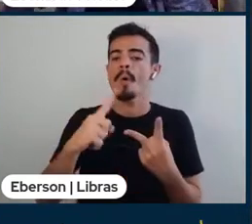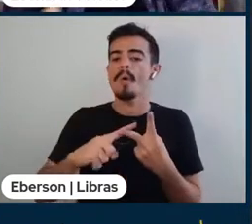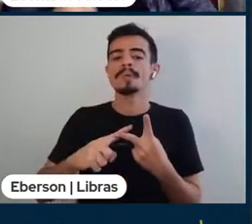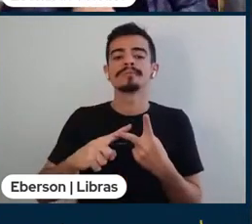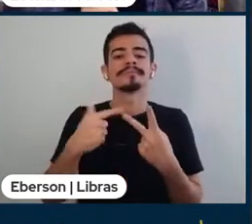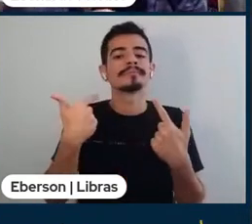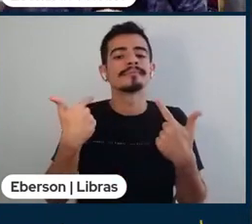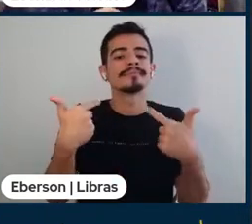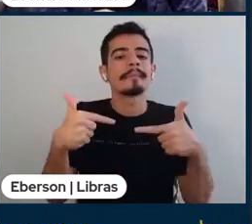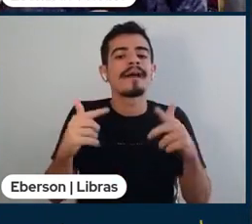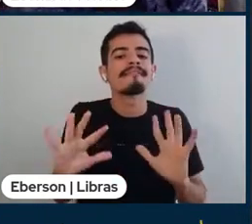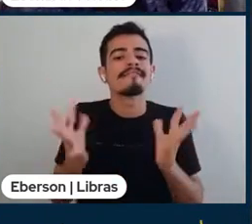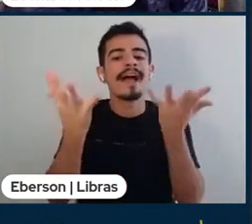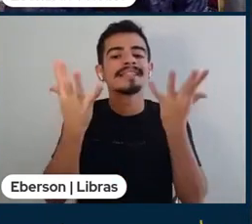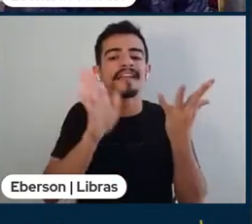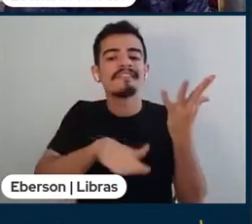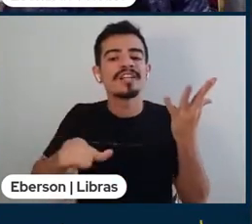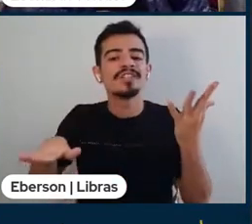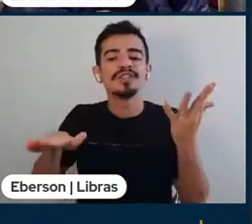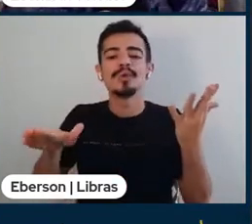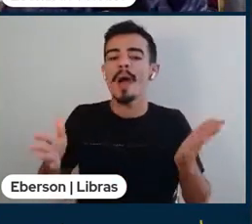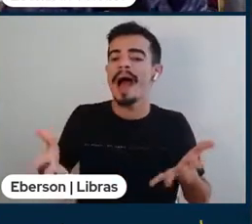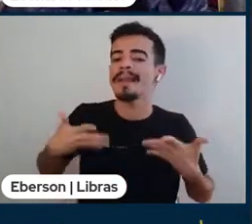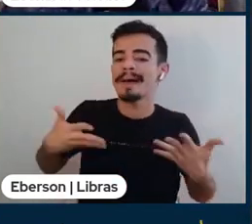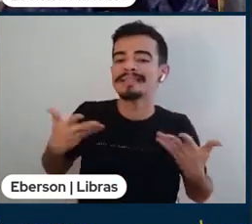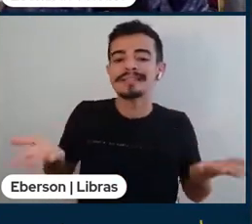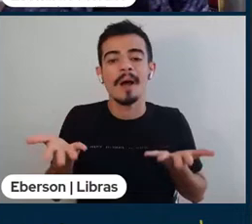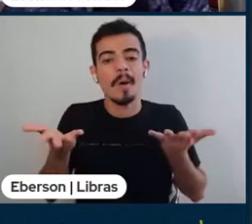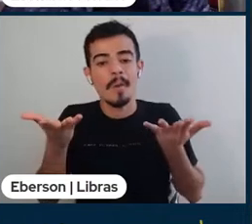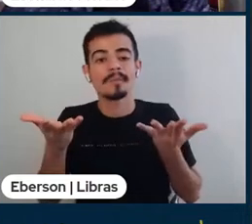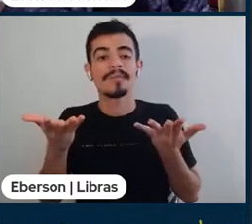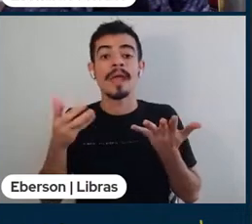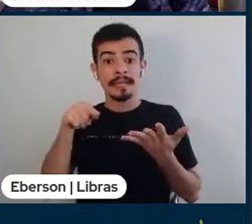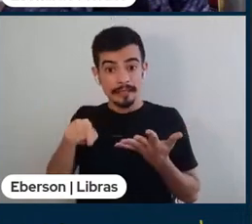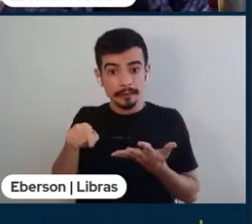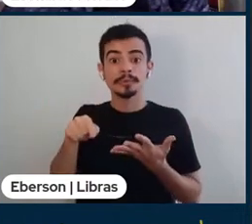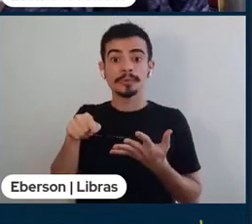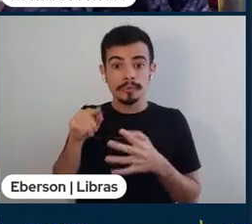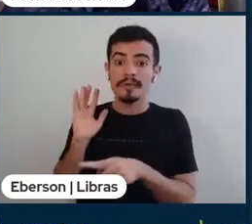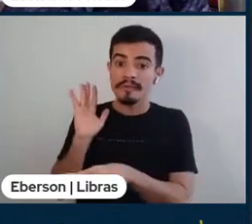elas servem para todas as profissões que você vai seguir para o resto da vida.